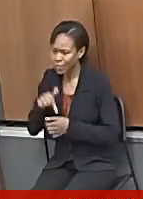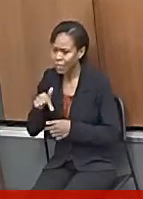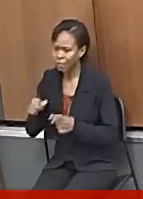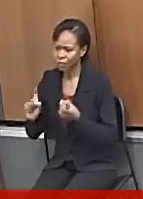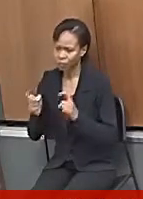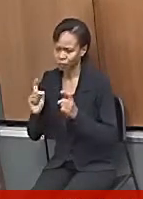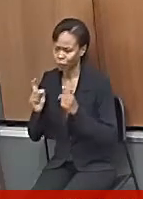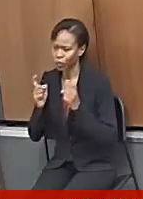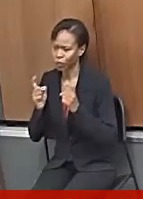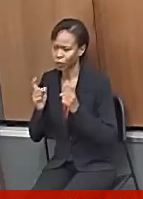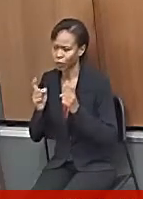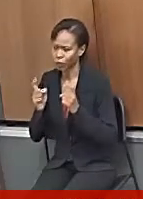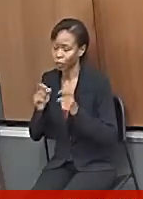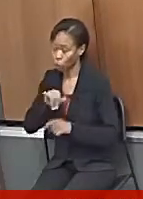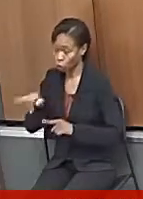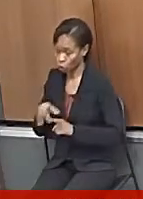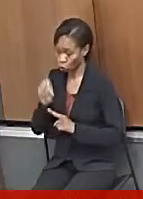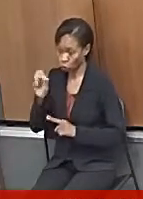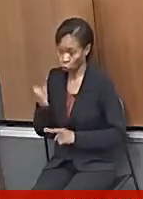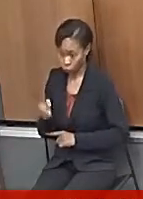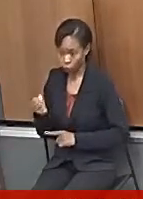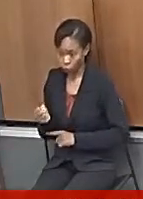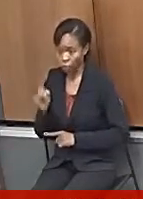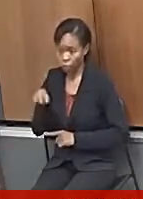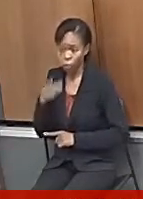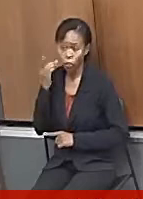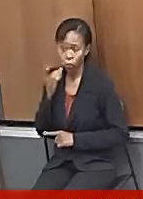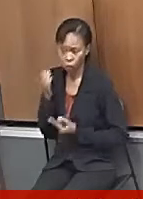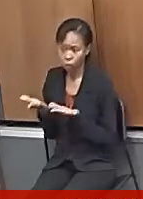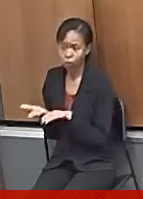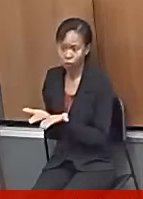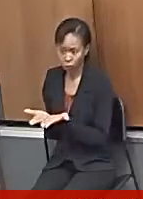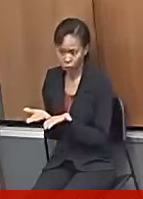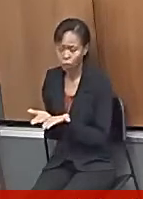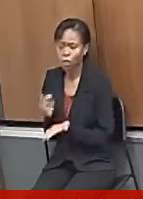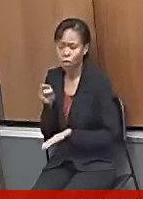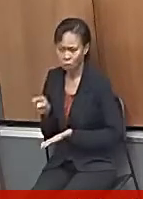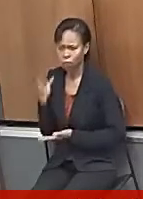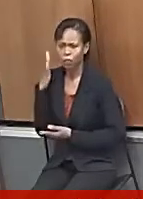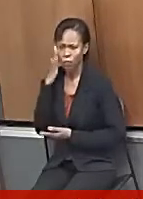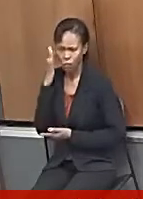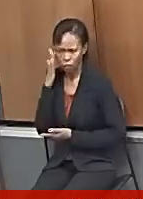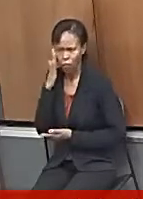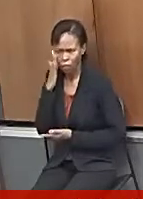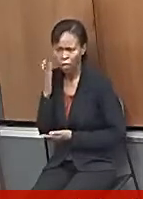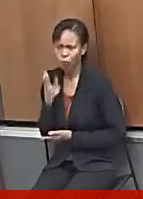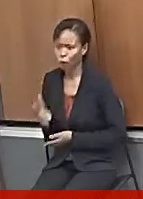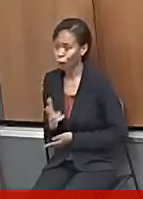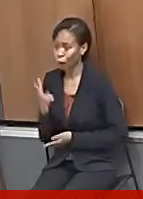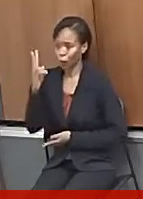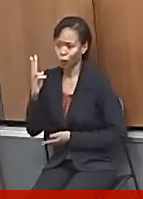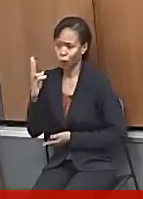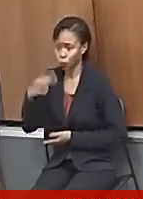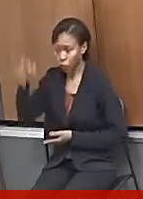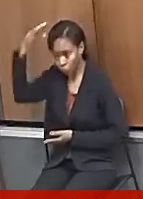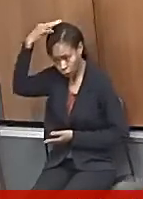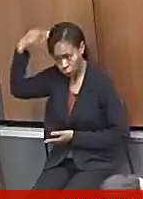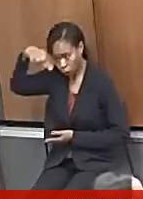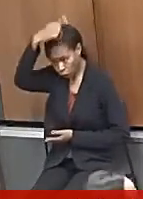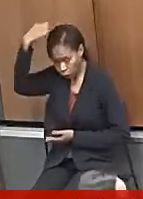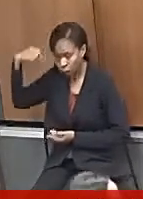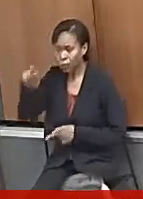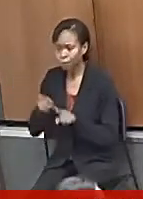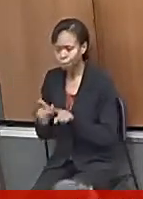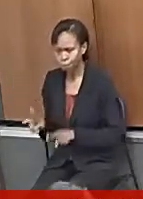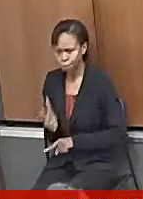eo joão leite é um deputado evangélico ele sabe o valor do espírito santo valor da oração